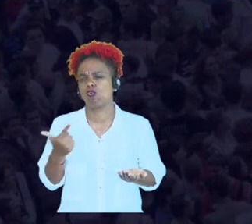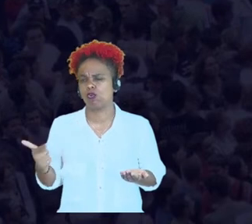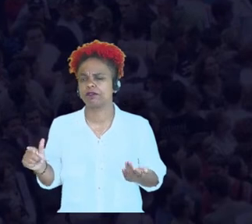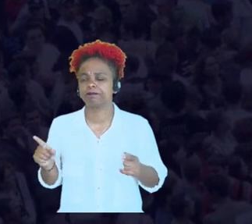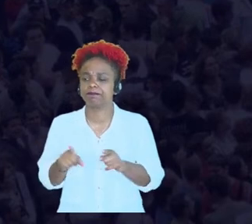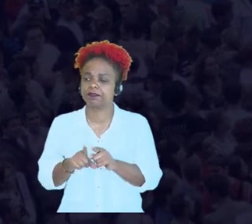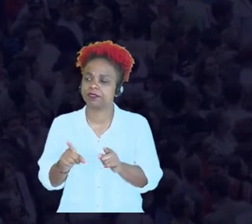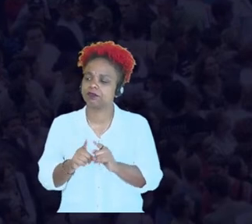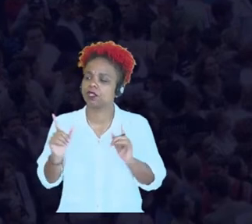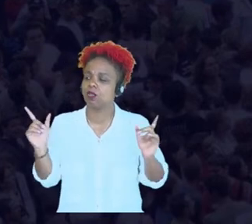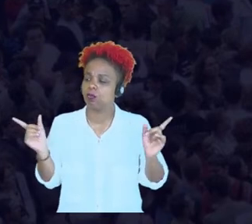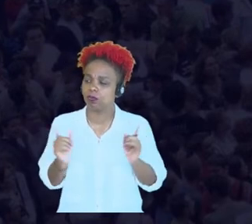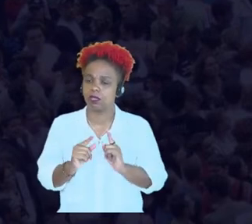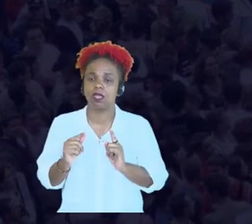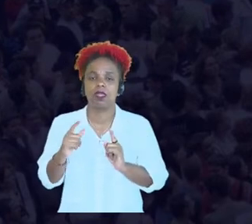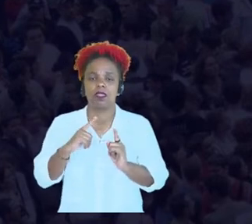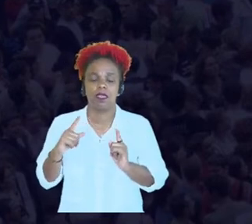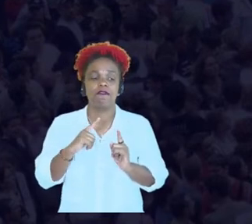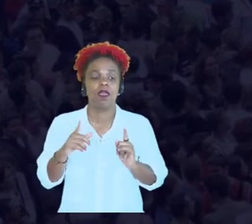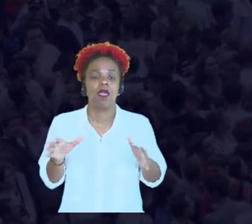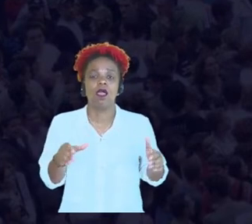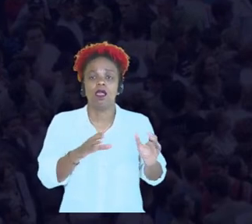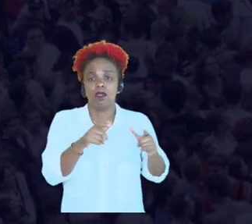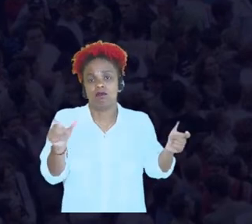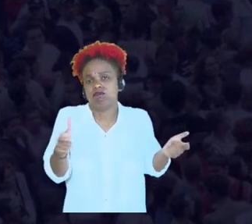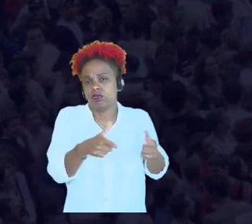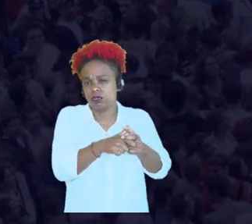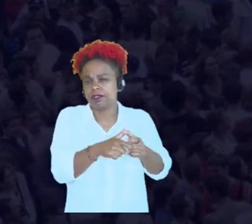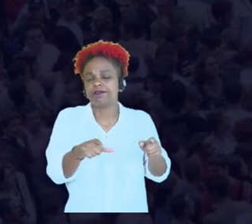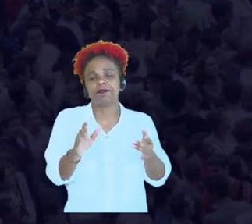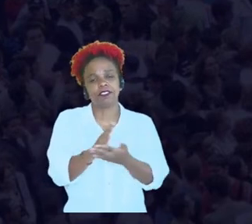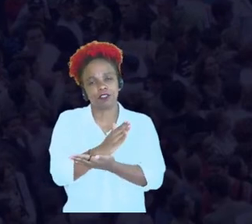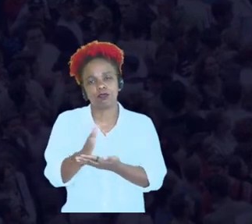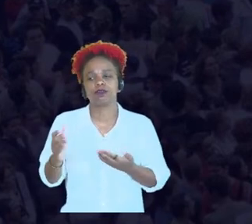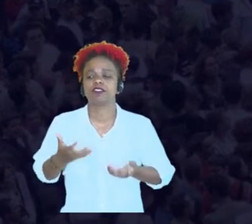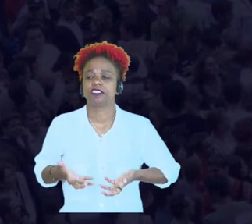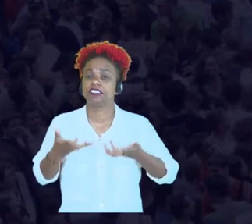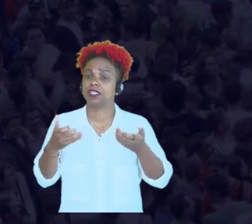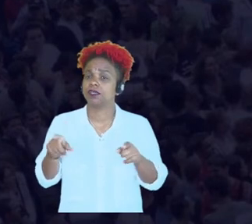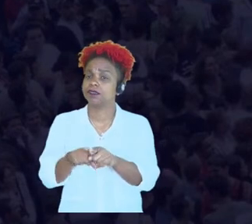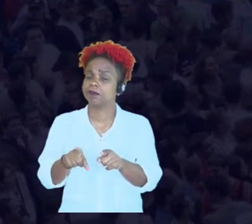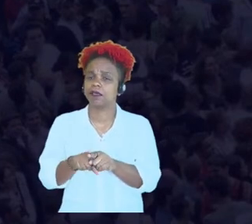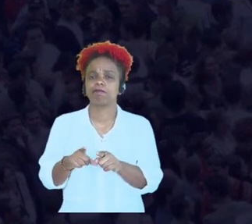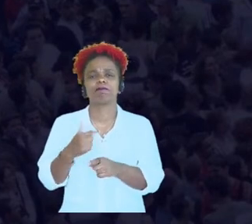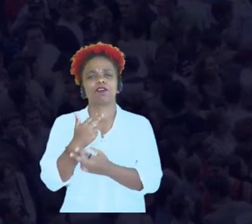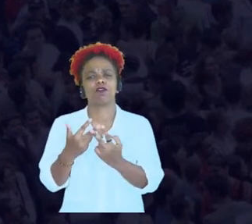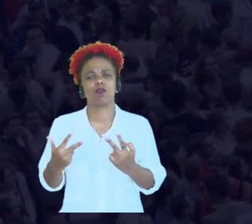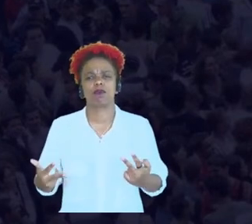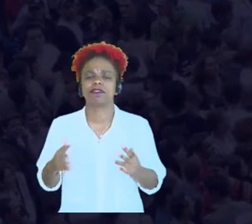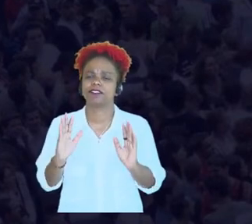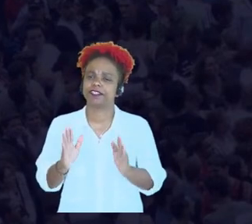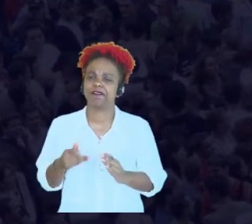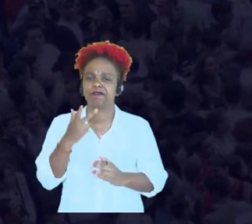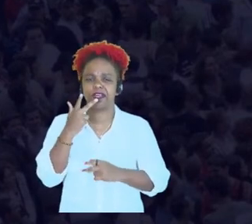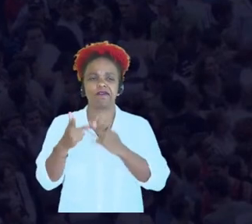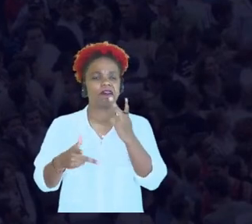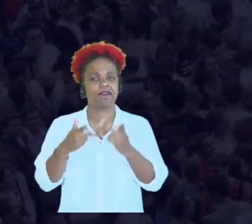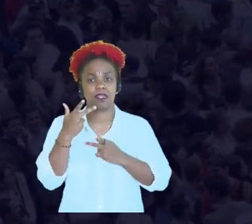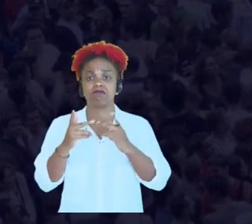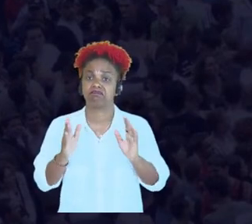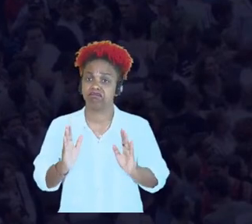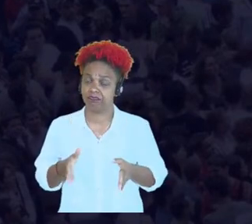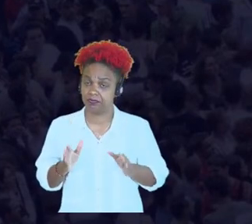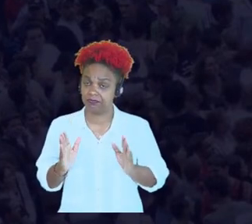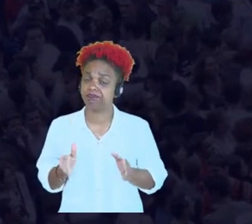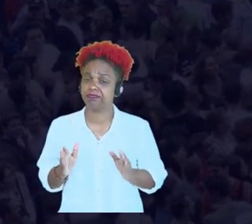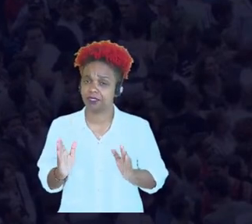com redução de suas bancadas. E aí a gente tem alguns destaques. Né? Acho que muita coisa já foi dita sobre a